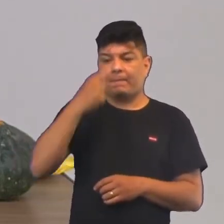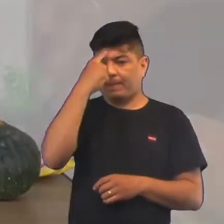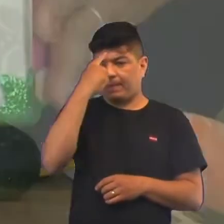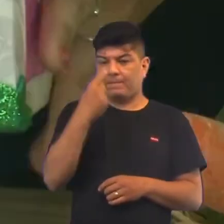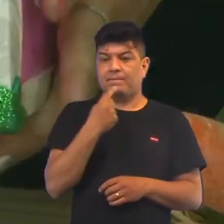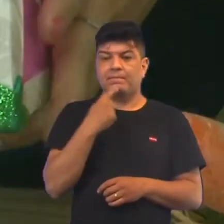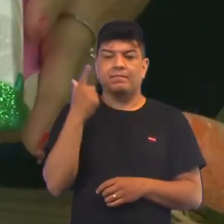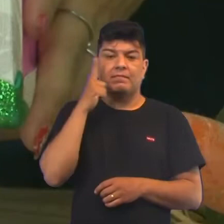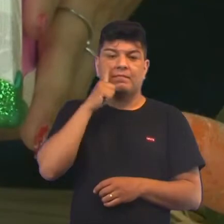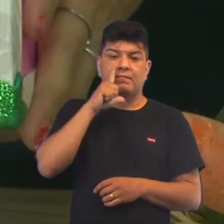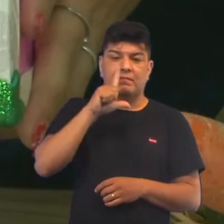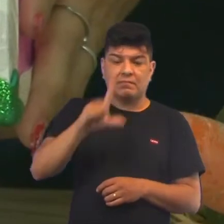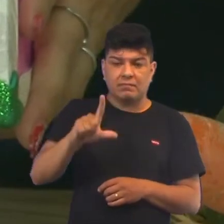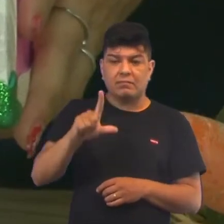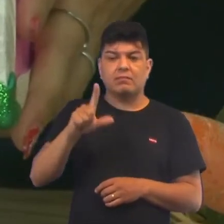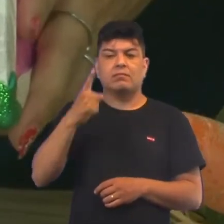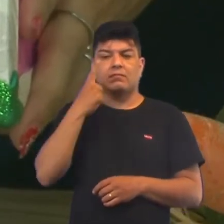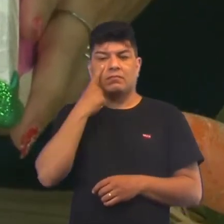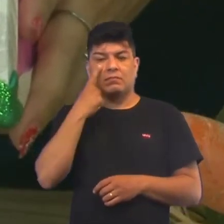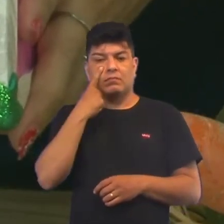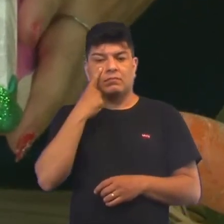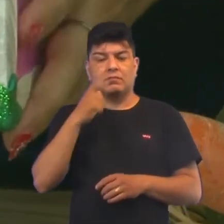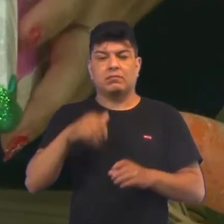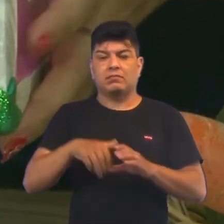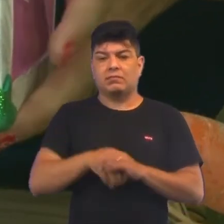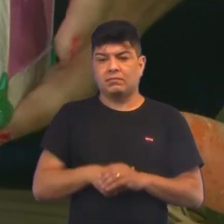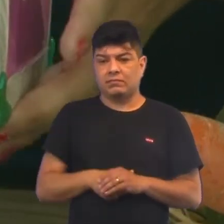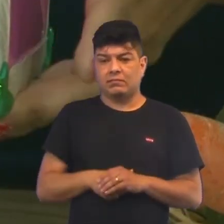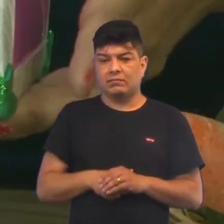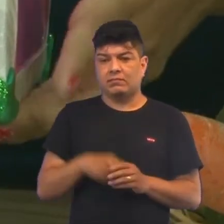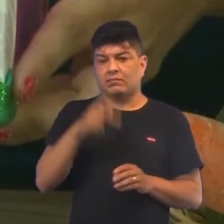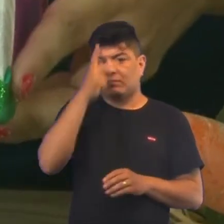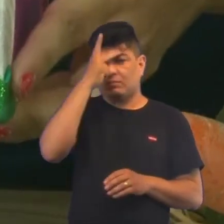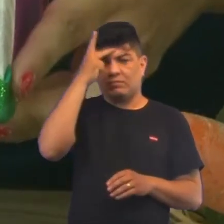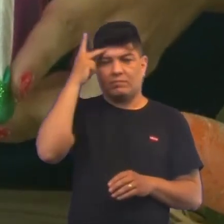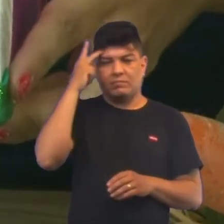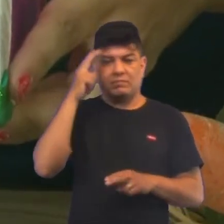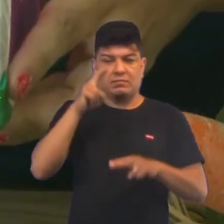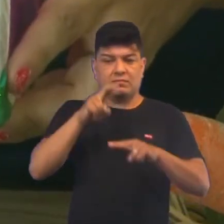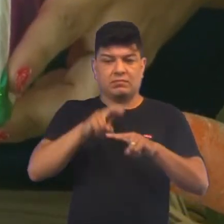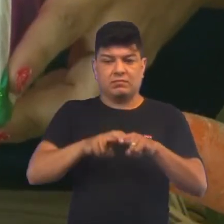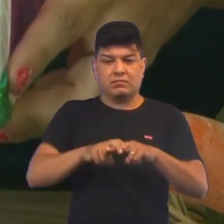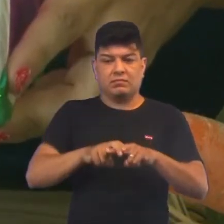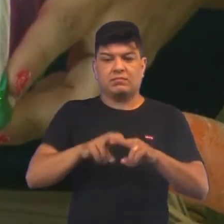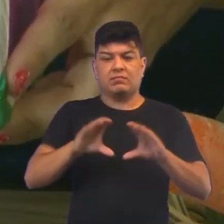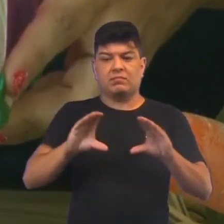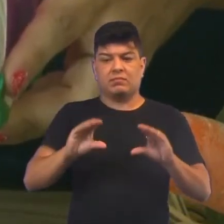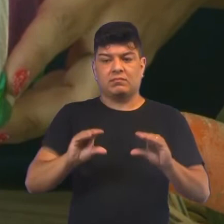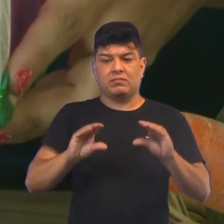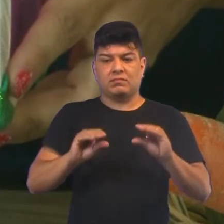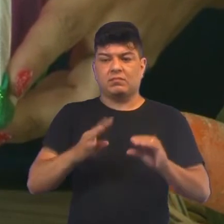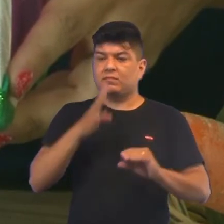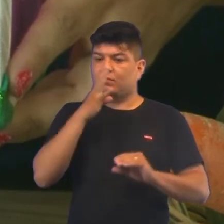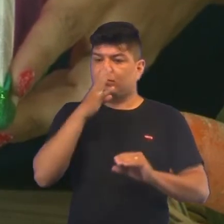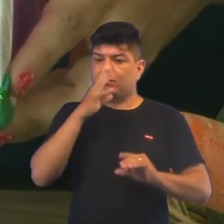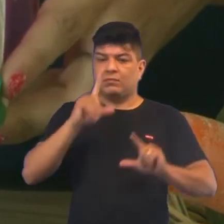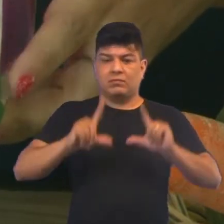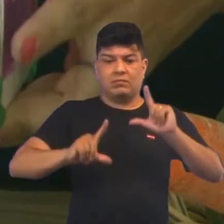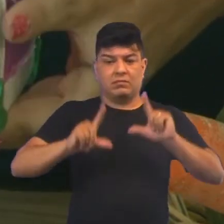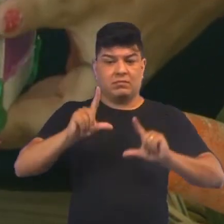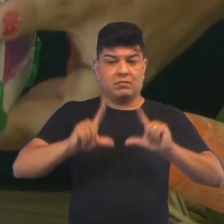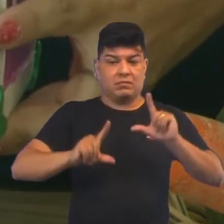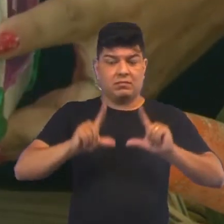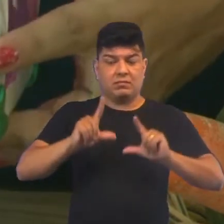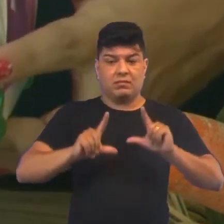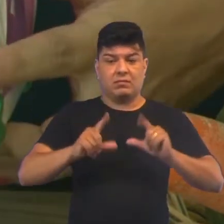nós conseguimos é observar? Tem uma pessoa sentada no sofá assistindo TV. Certo?